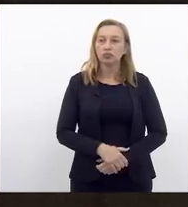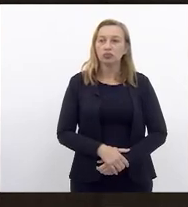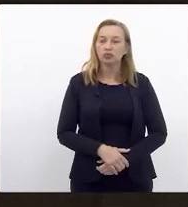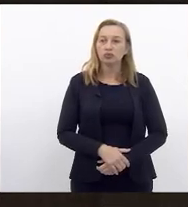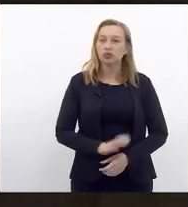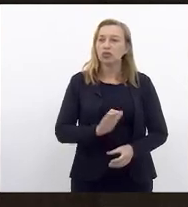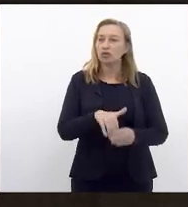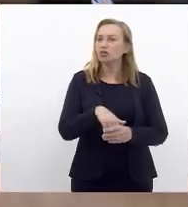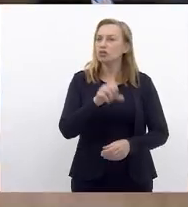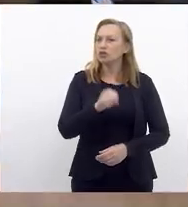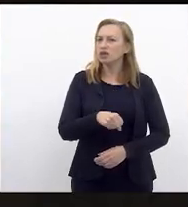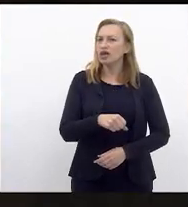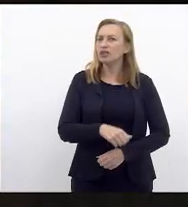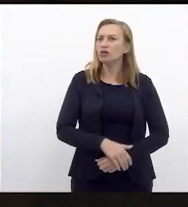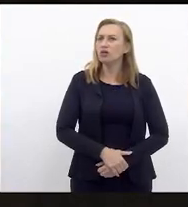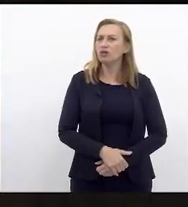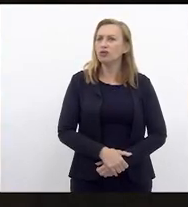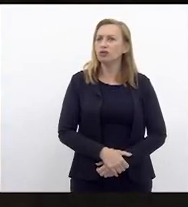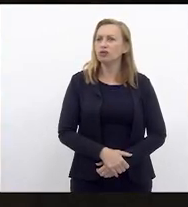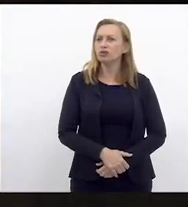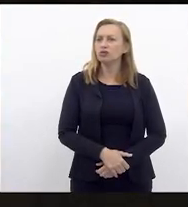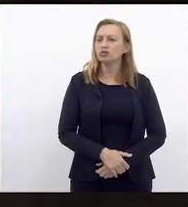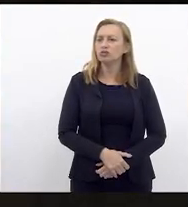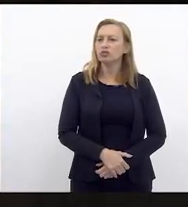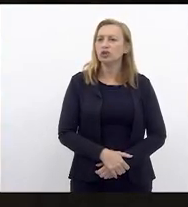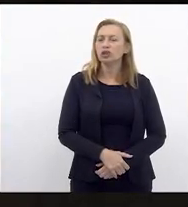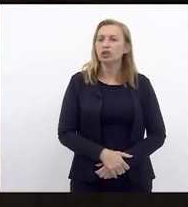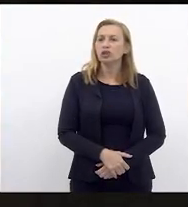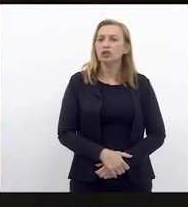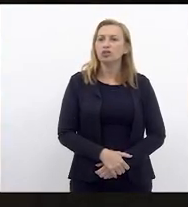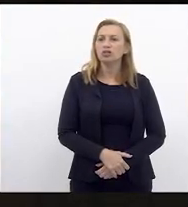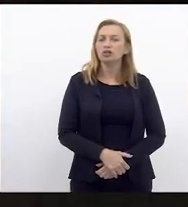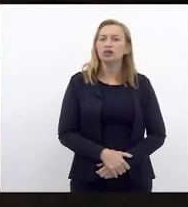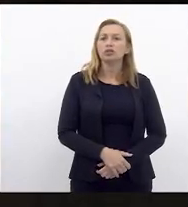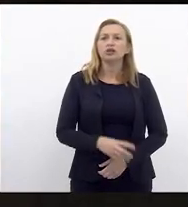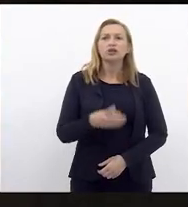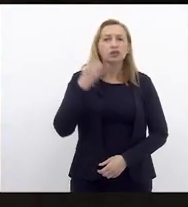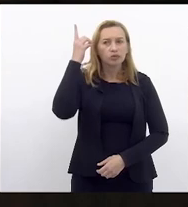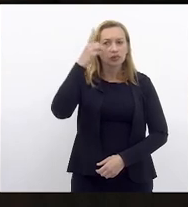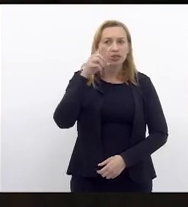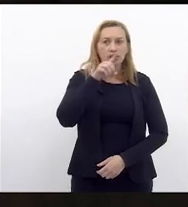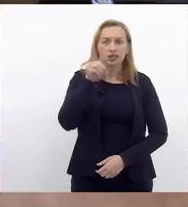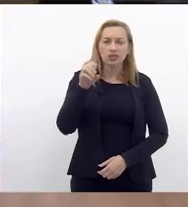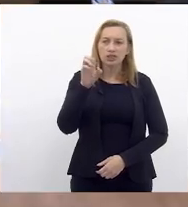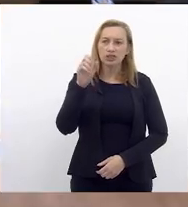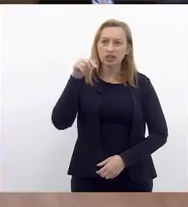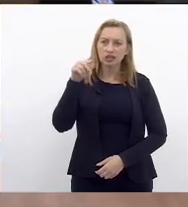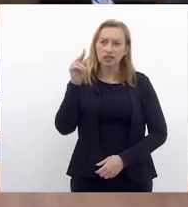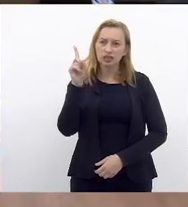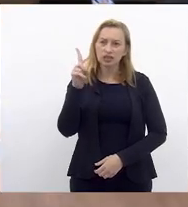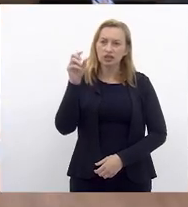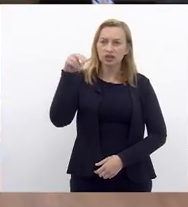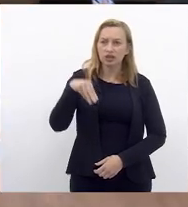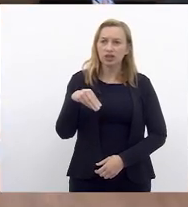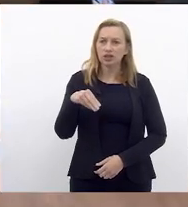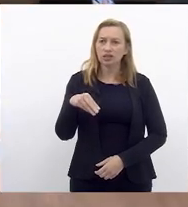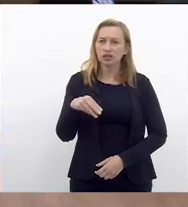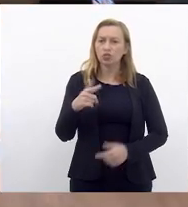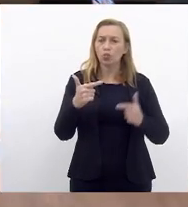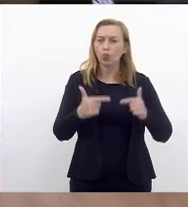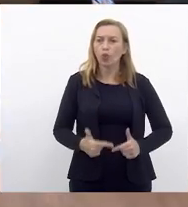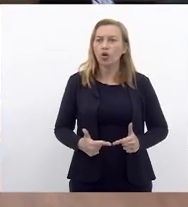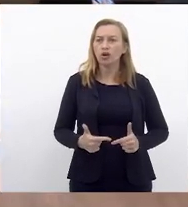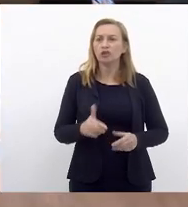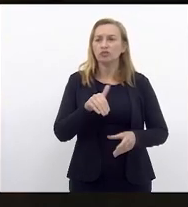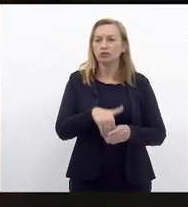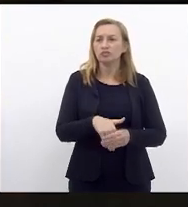sim. Deputado Wellington José, vota sim. Deputada Zeidan. Voto abstenção, presidente.